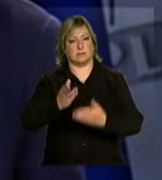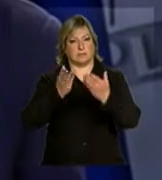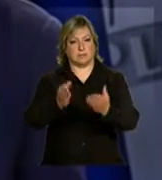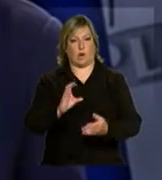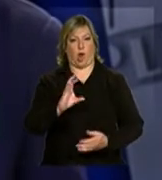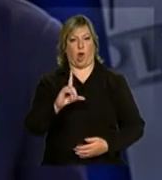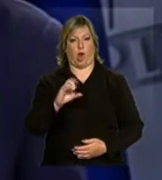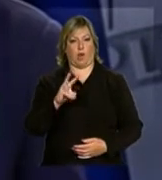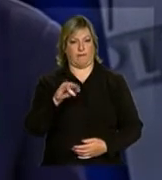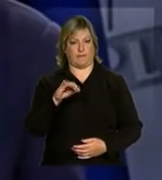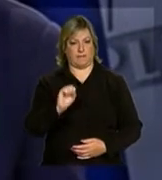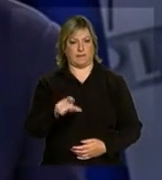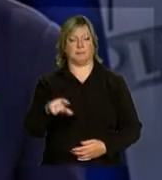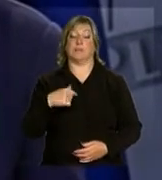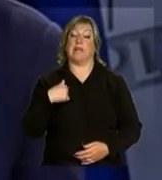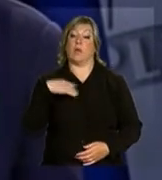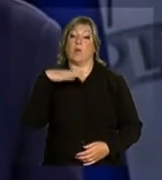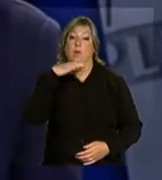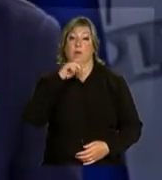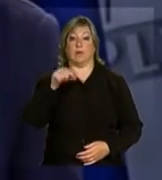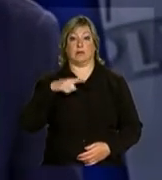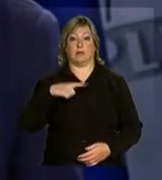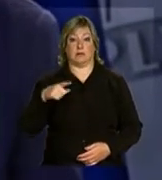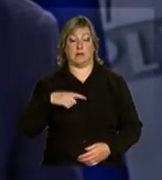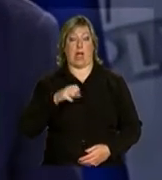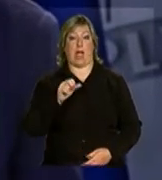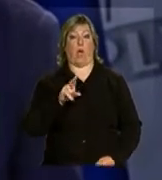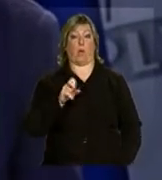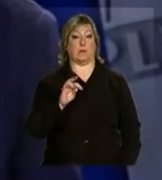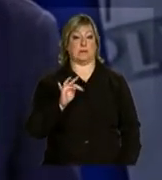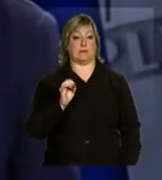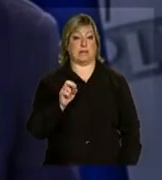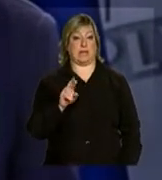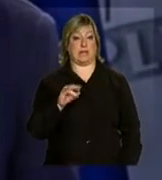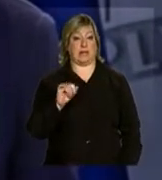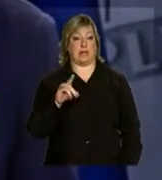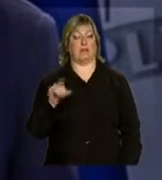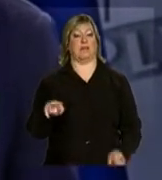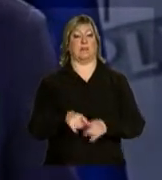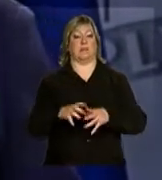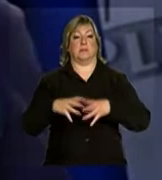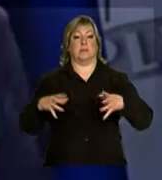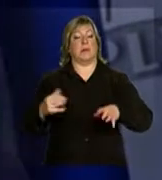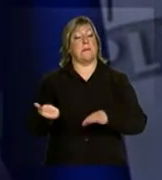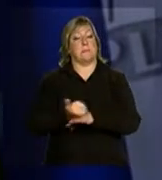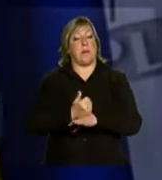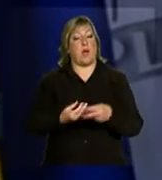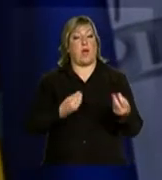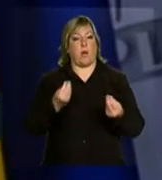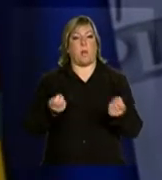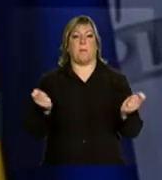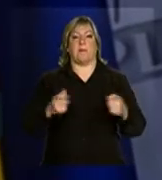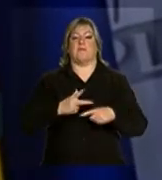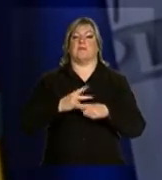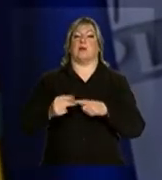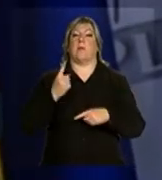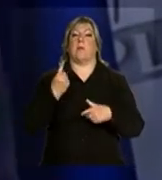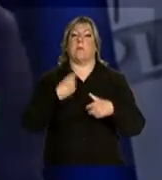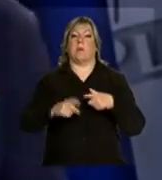combinação de austeridade e crescimento é a melhor maneira de superar os desafios colocados por uma